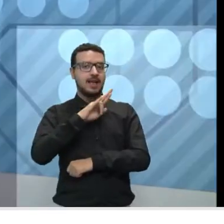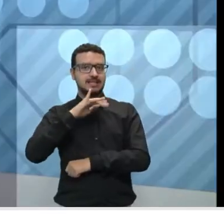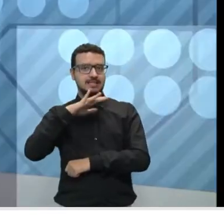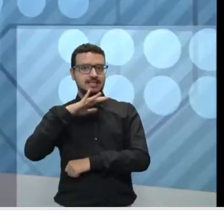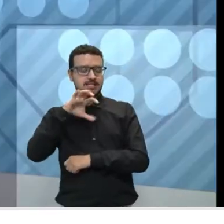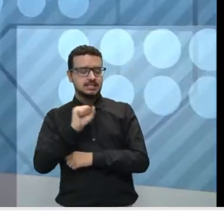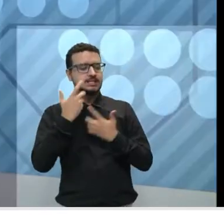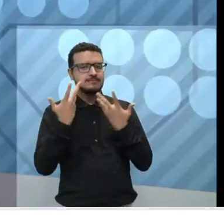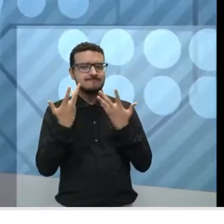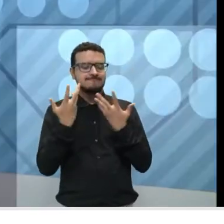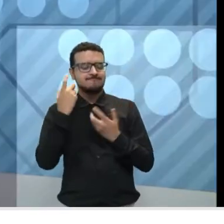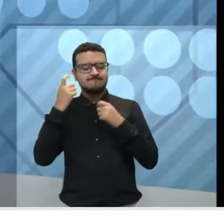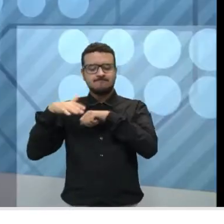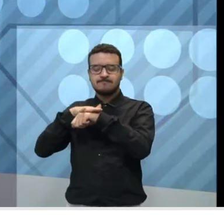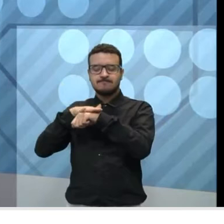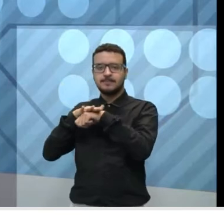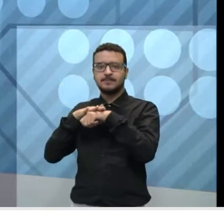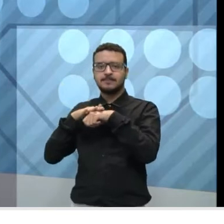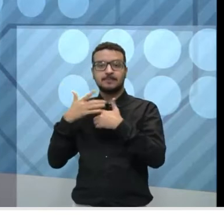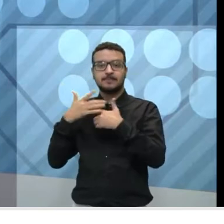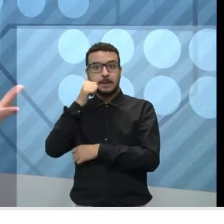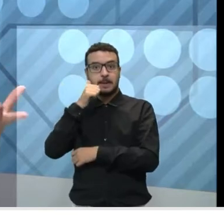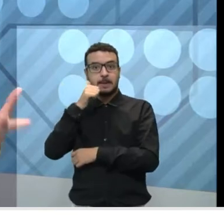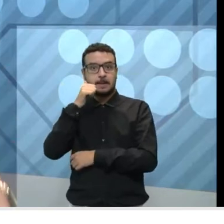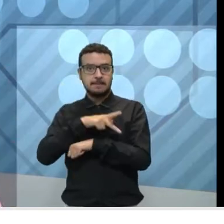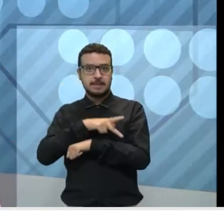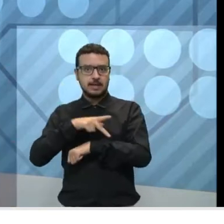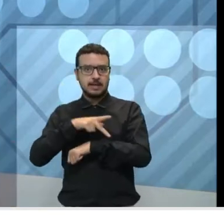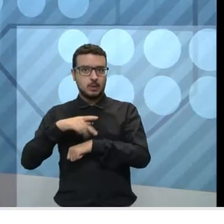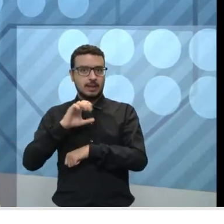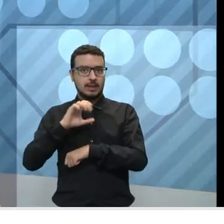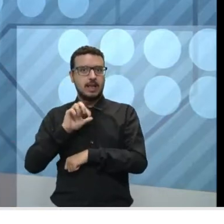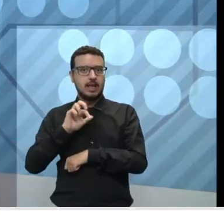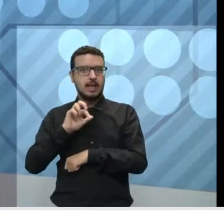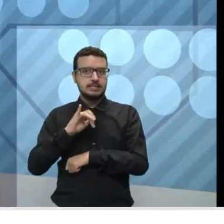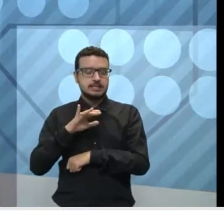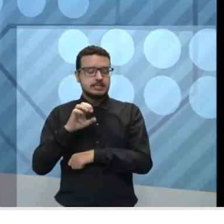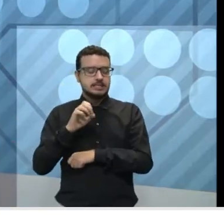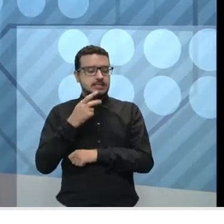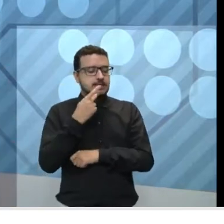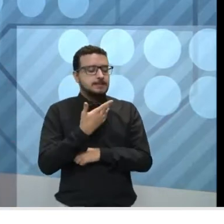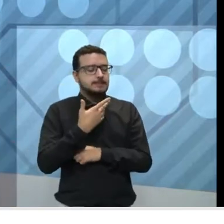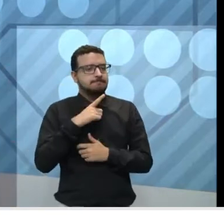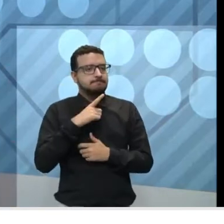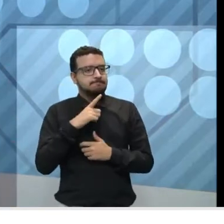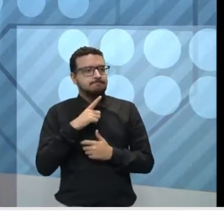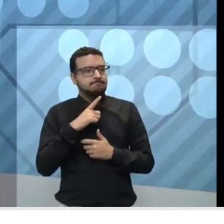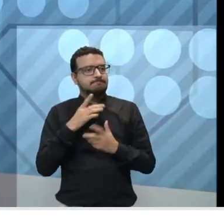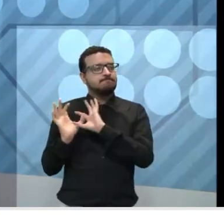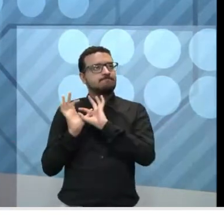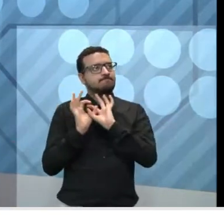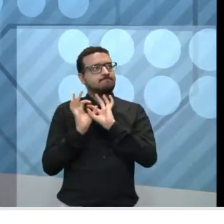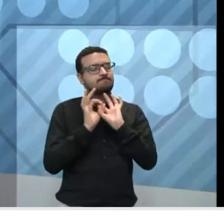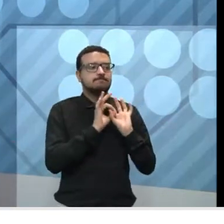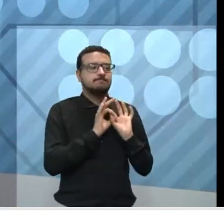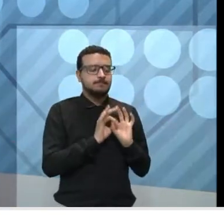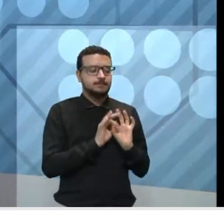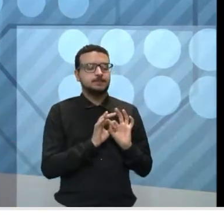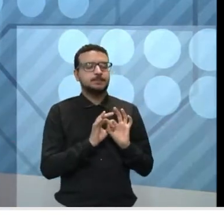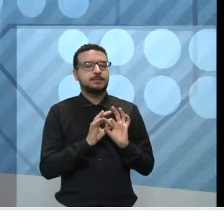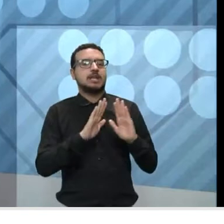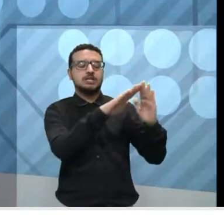Clarice, a professora, ela vai então fazer uma relação do que essas instituições utilizam como método de